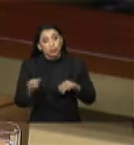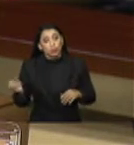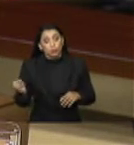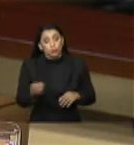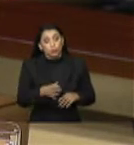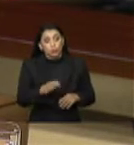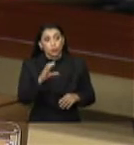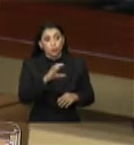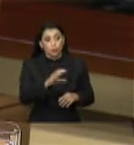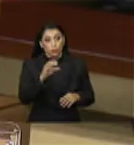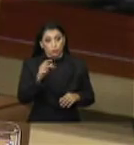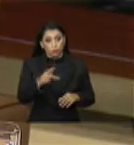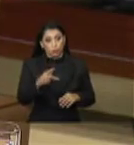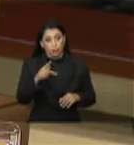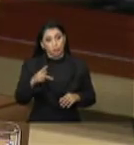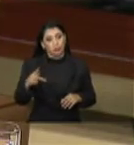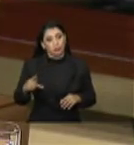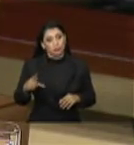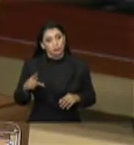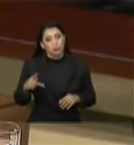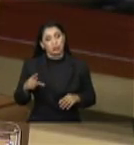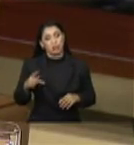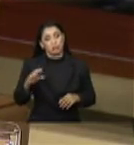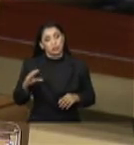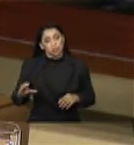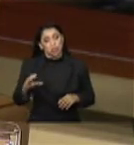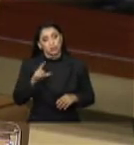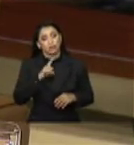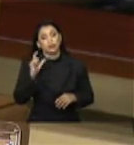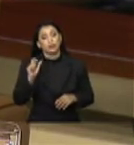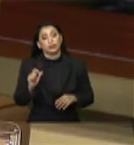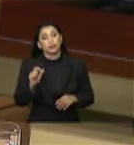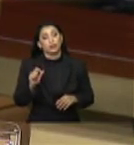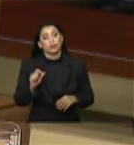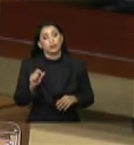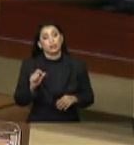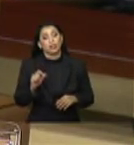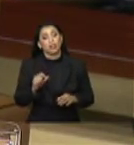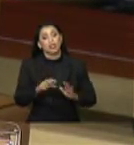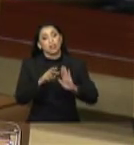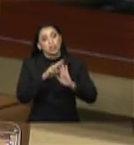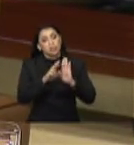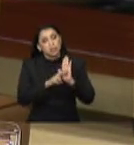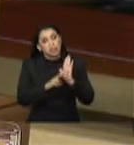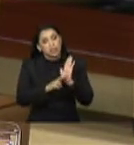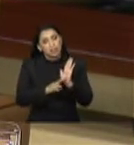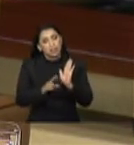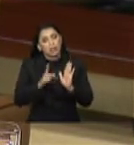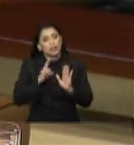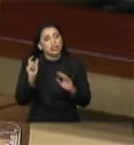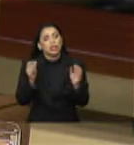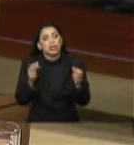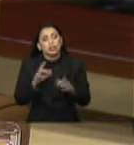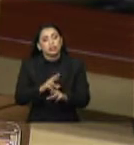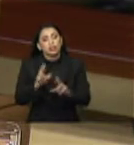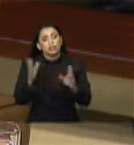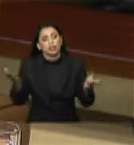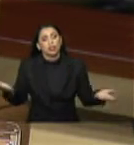Processo Civil albergou O que genericamente podemos chamar de princípio da causa maduro portanto